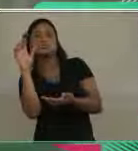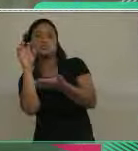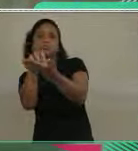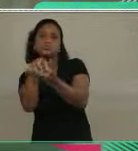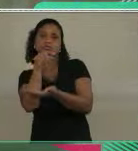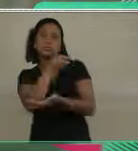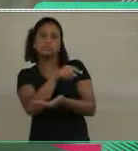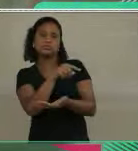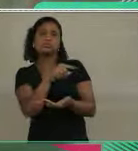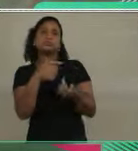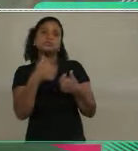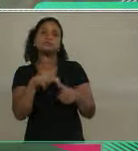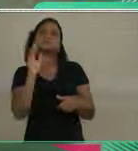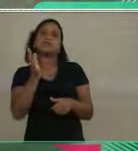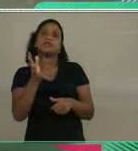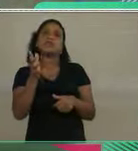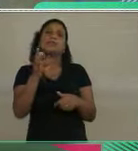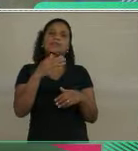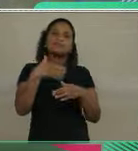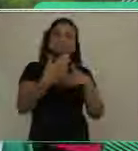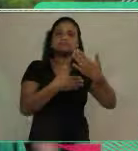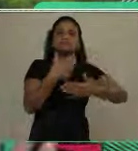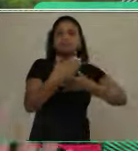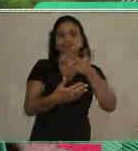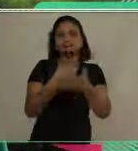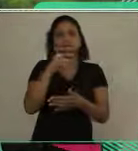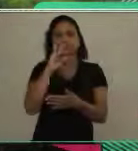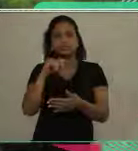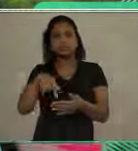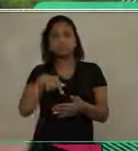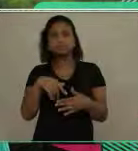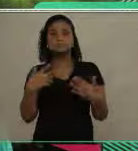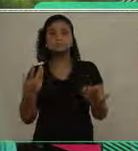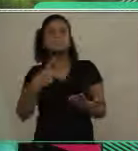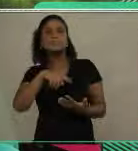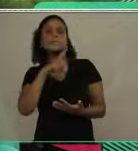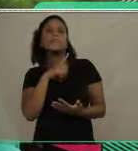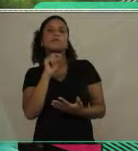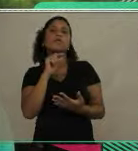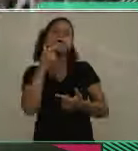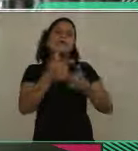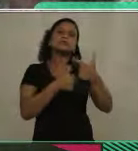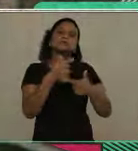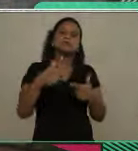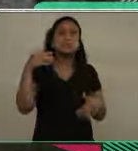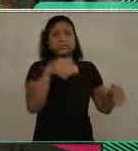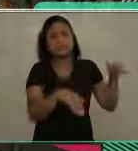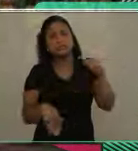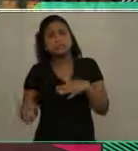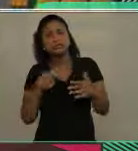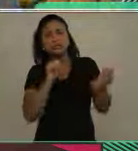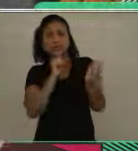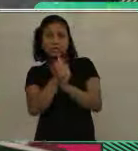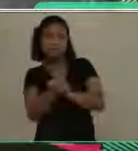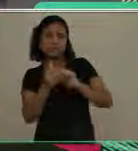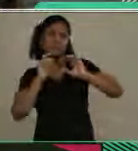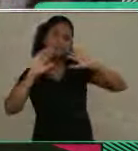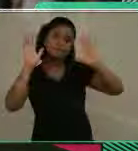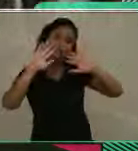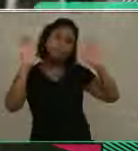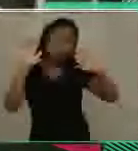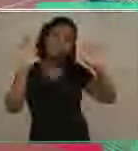E eles estão passando o dia conosco. Num dia nós tivemos atividades com a natação, com atletismo e um vôleo especial. E no outro dia a gente trouxe as provas de